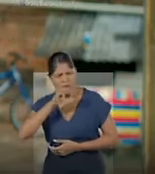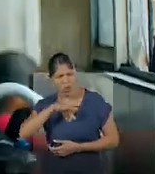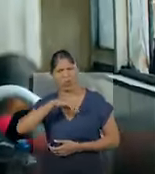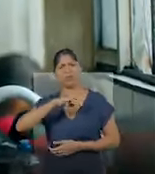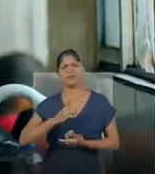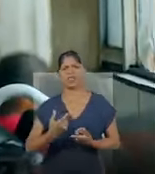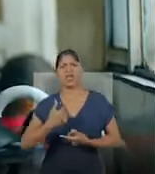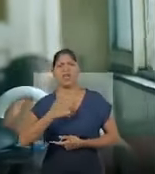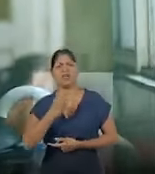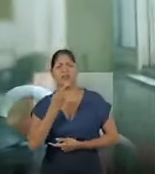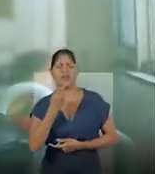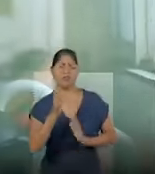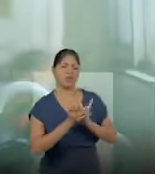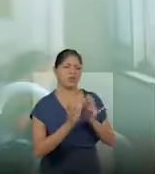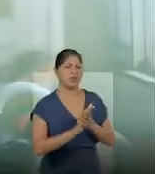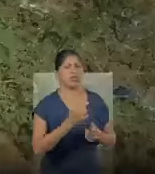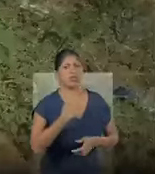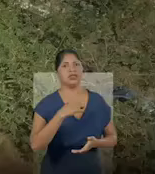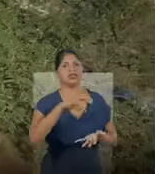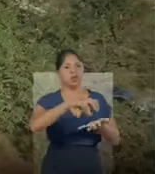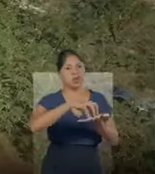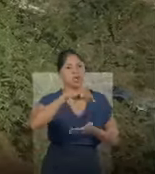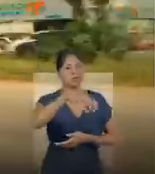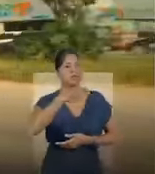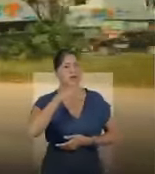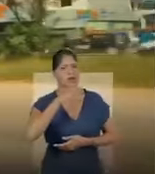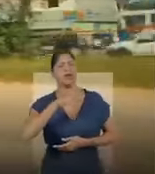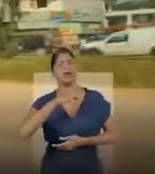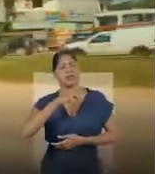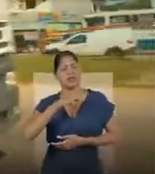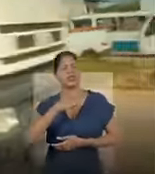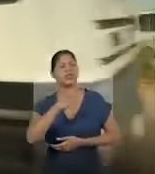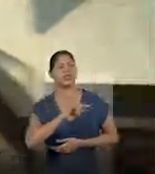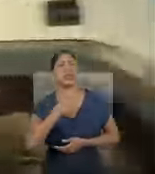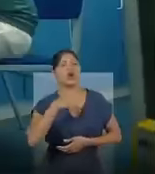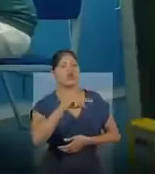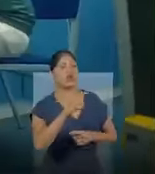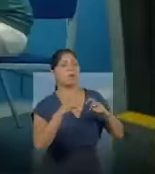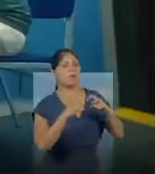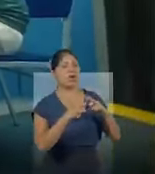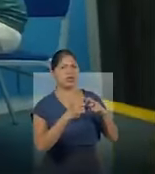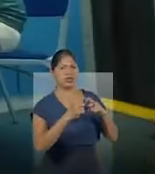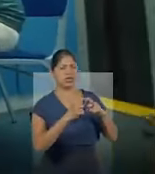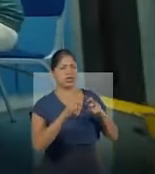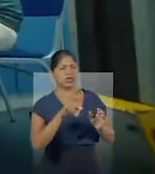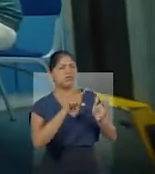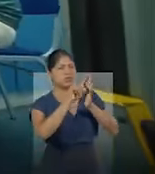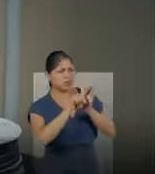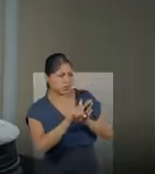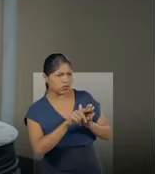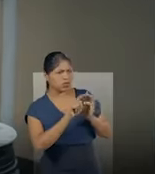de repente muito. E aí eu falei para minha esposa, olha, tá chegando uma policlínica aqui em Marabá. E aí eu fui consultado pela médica, ela olhou